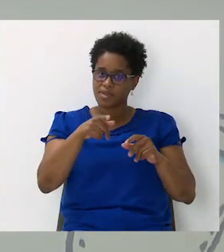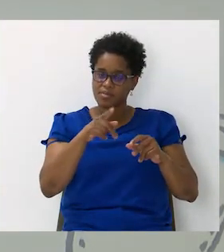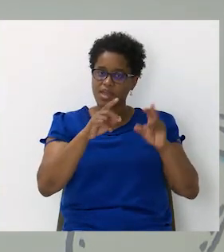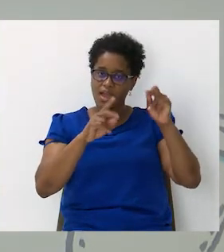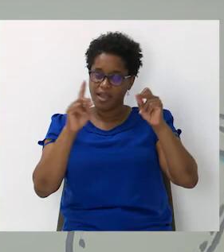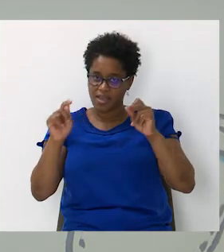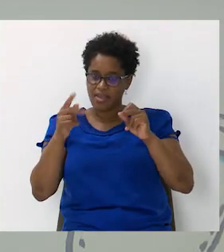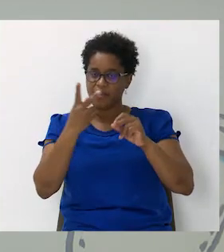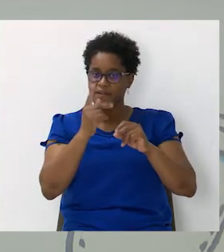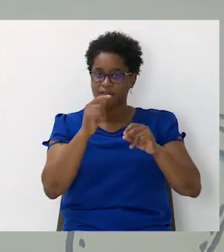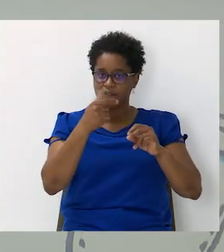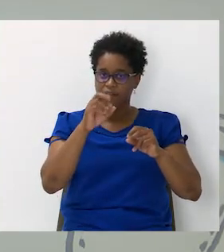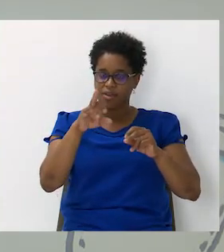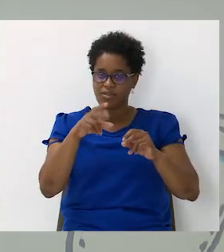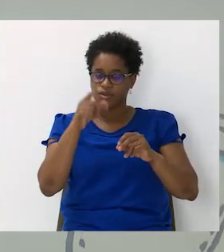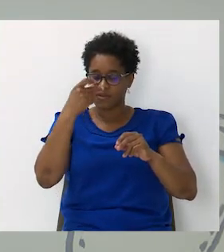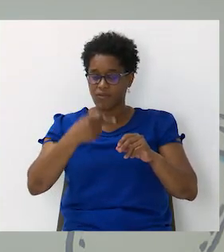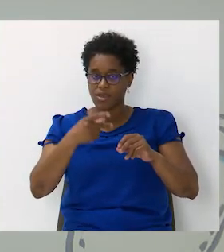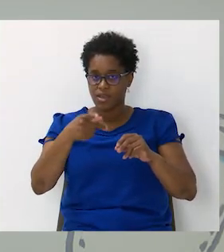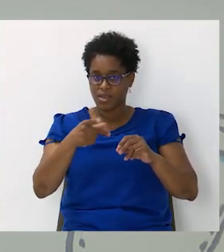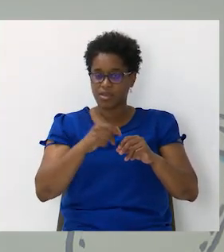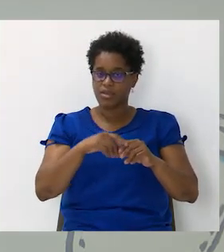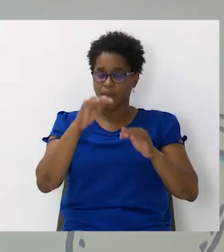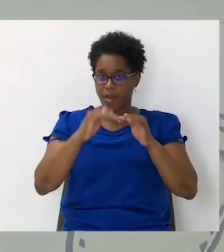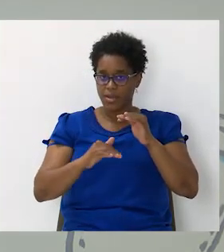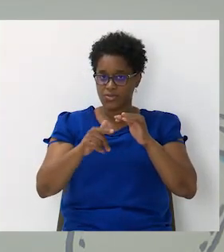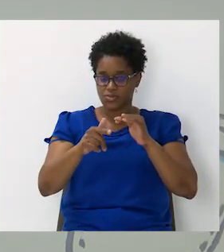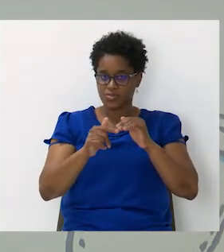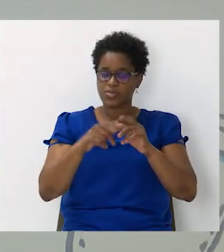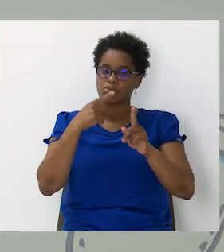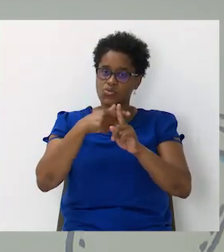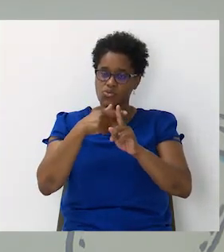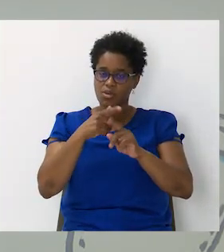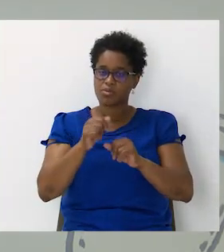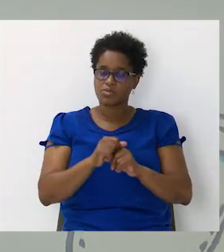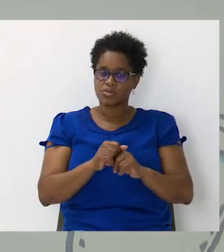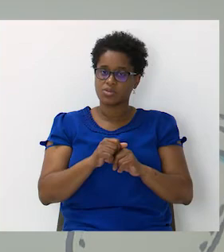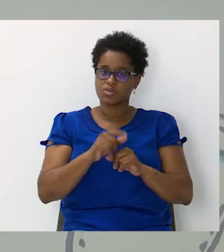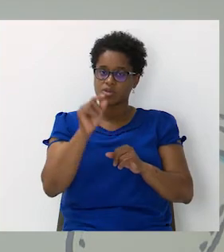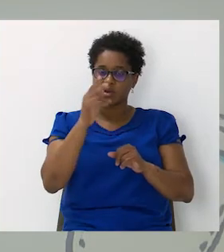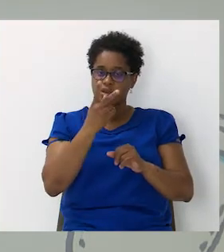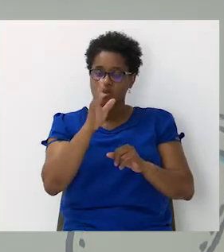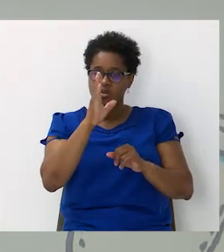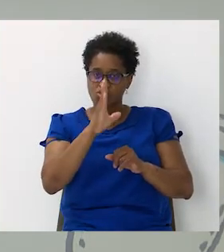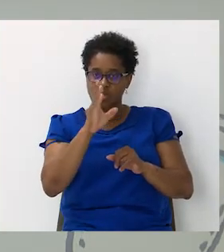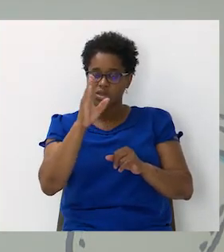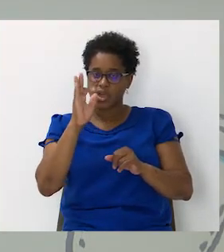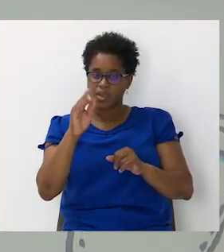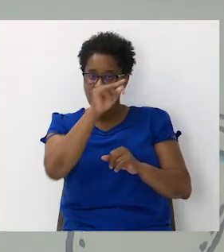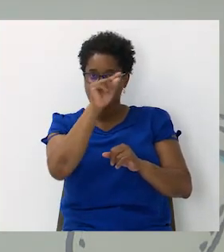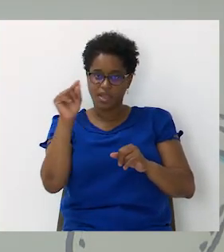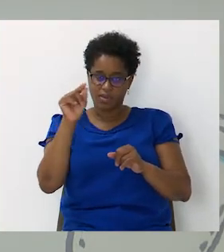o vetor que fica aqui embaixo, somamos com JF, vamos